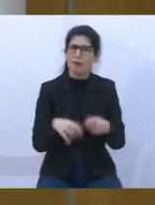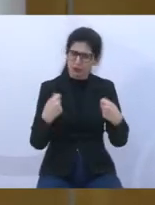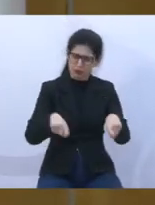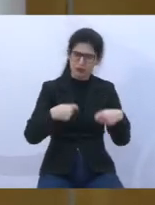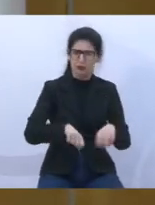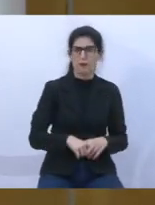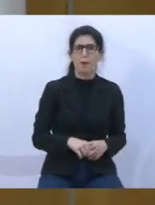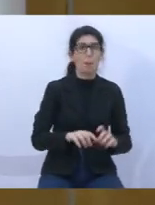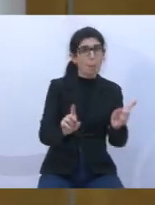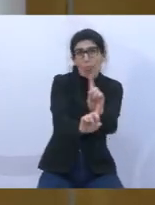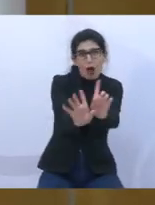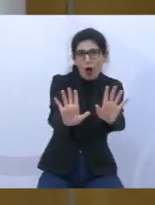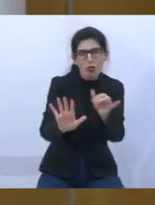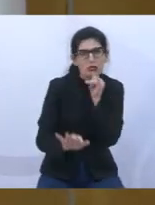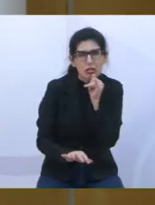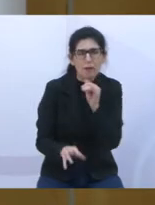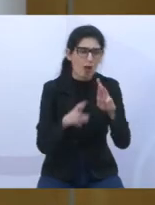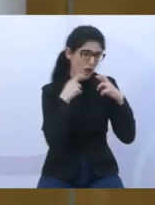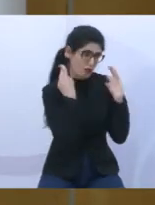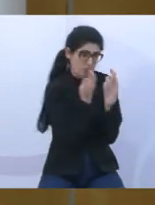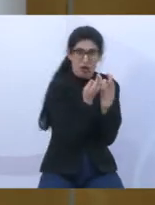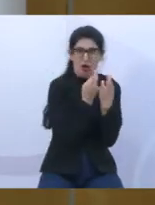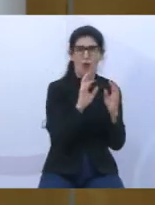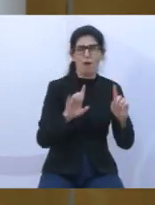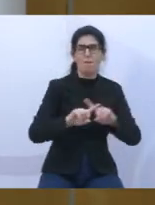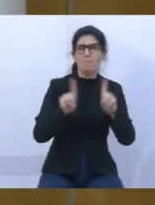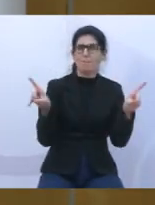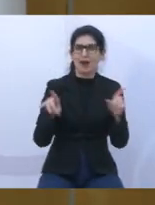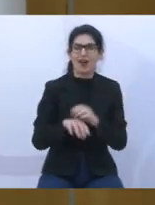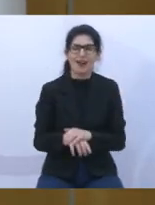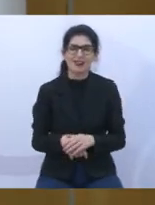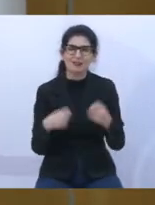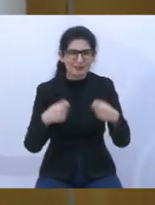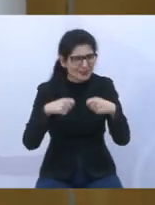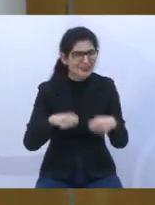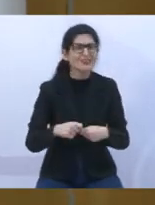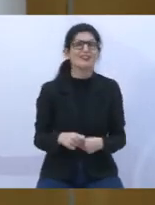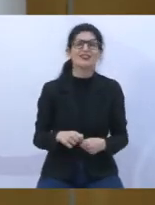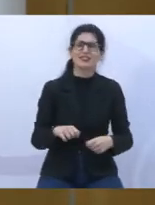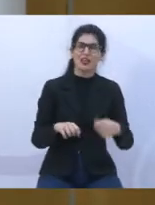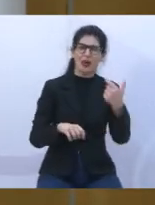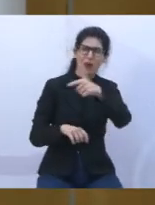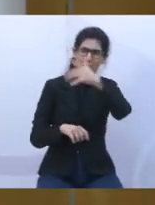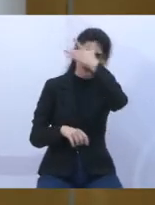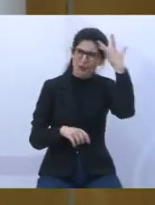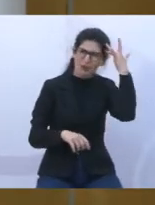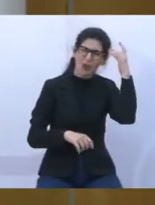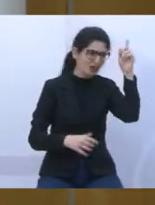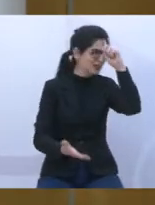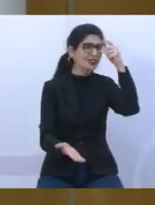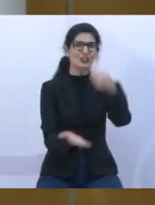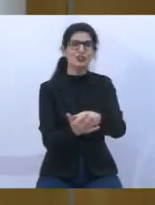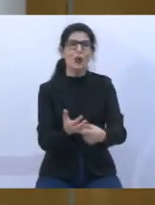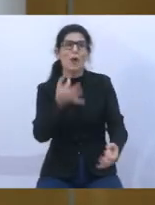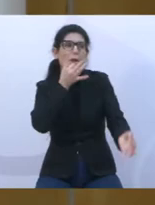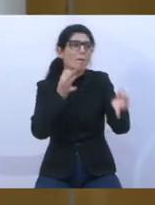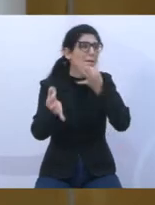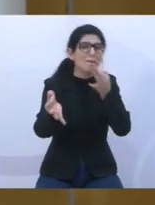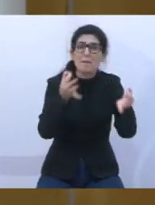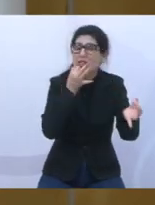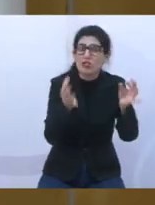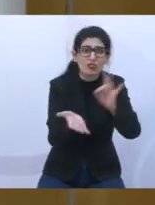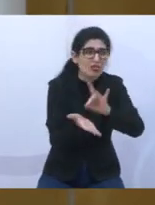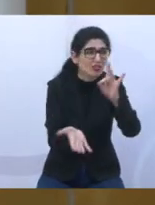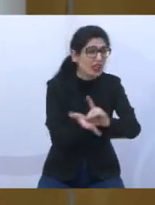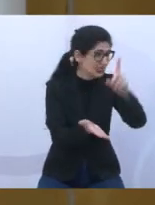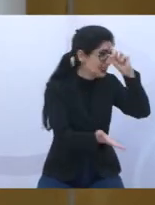desse pessoal mas sim da autonomia para que eles possam também decidir o destino da cidade e isso